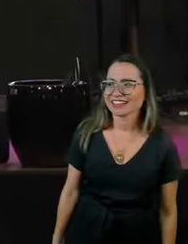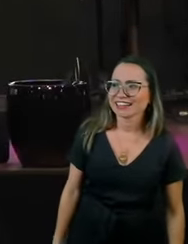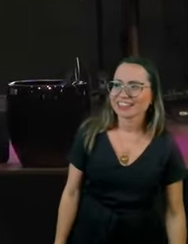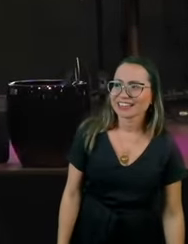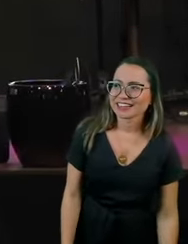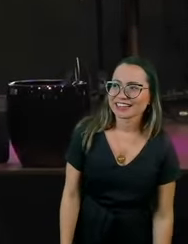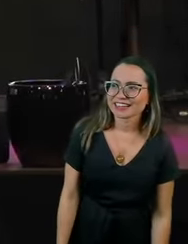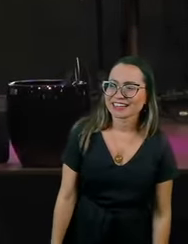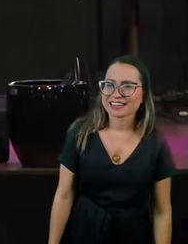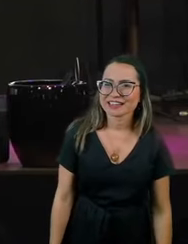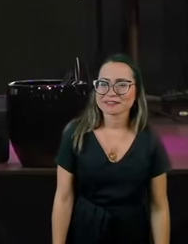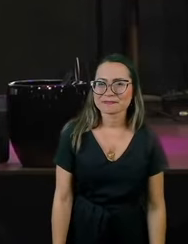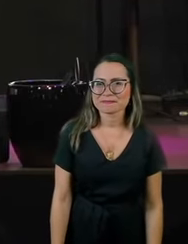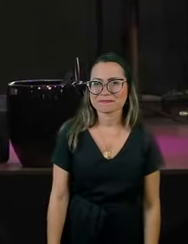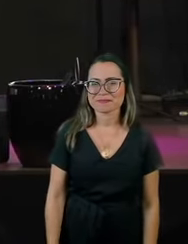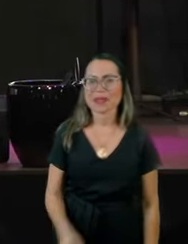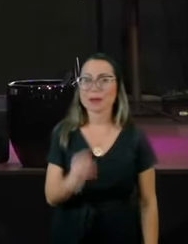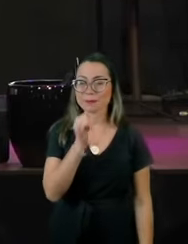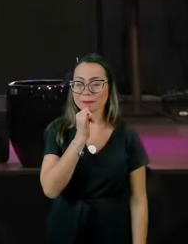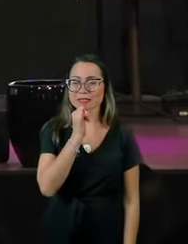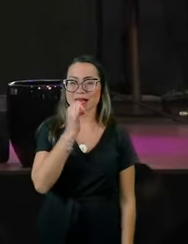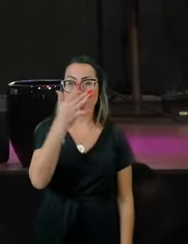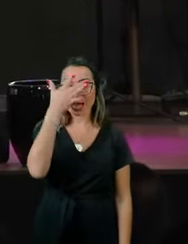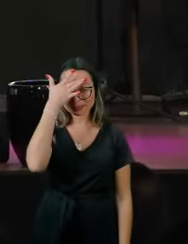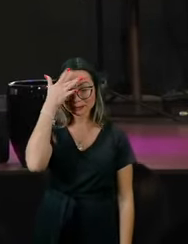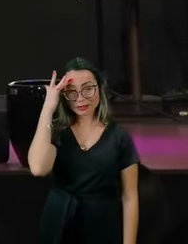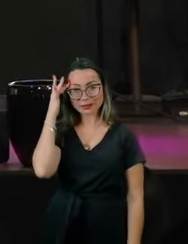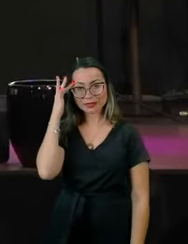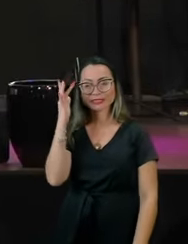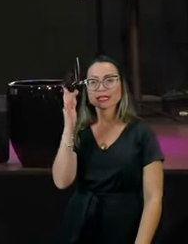As conectoras, elas acreditam nas pessoas difíceis.